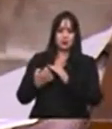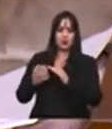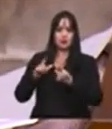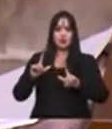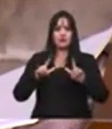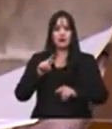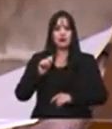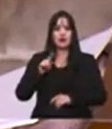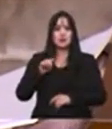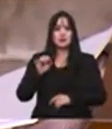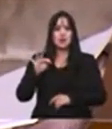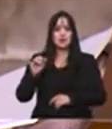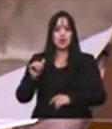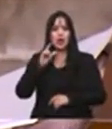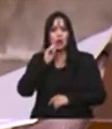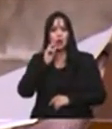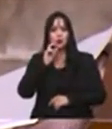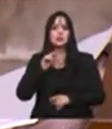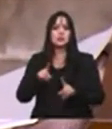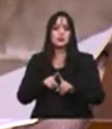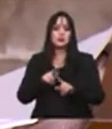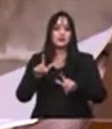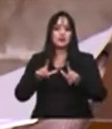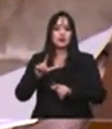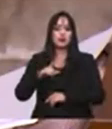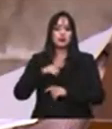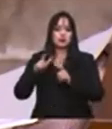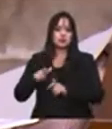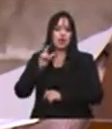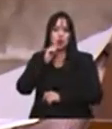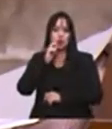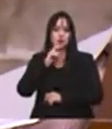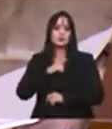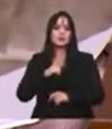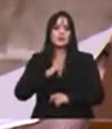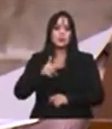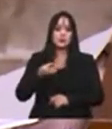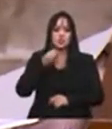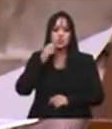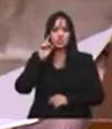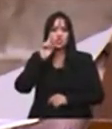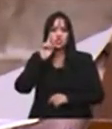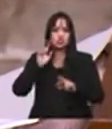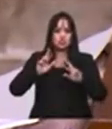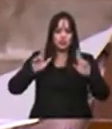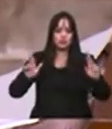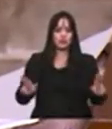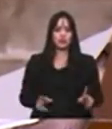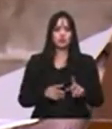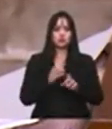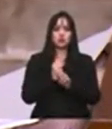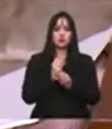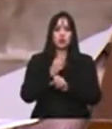TV Gazeta de Alagoas e a Gazeta de Alagoas, em 189 oportunidades e dias distintos, no